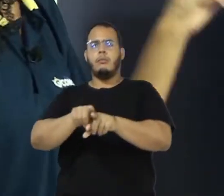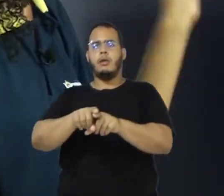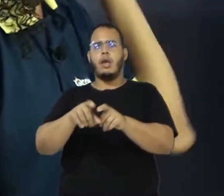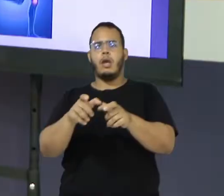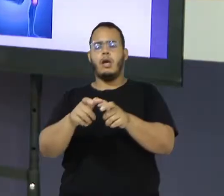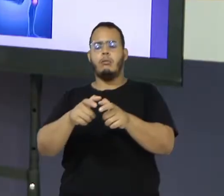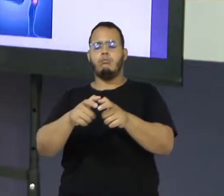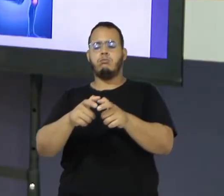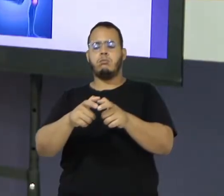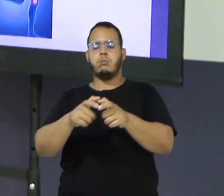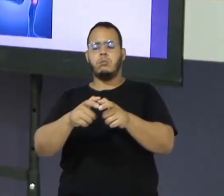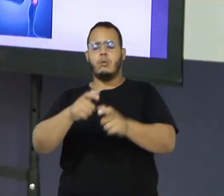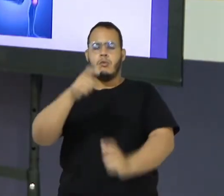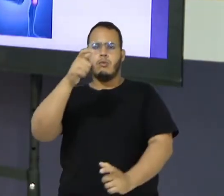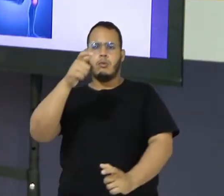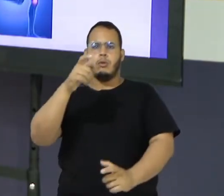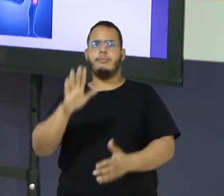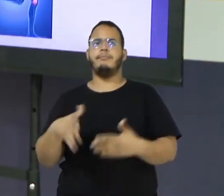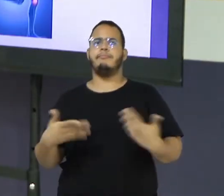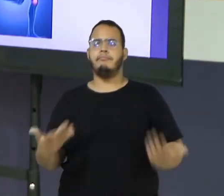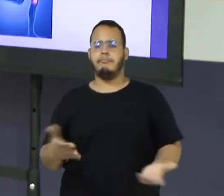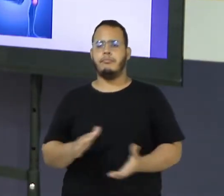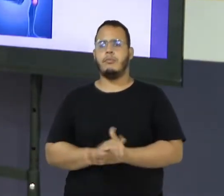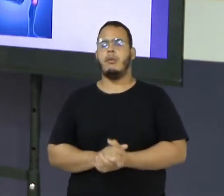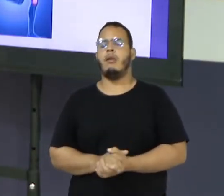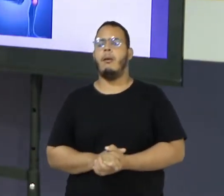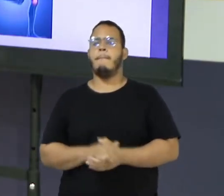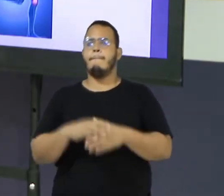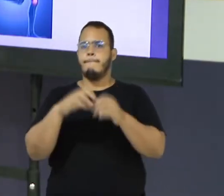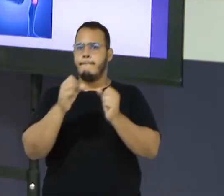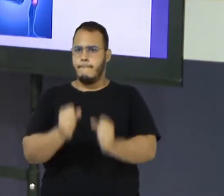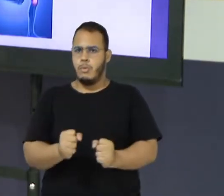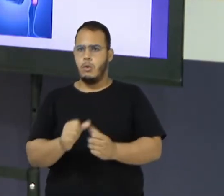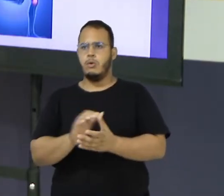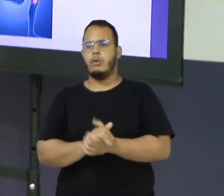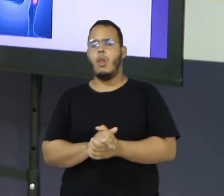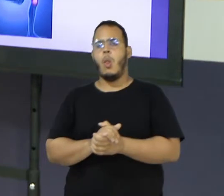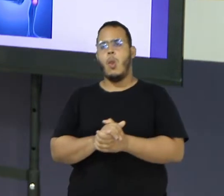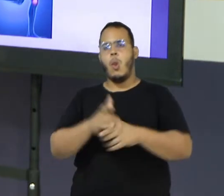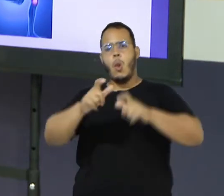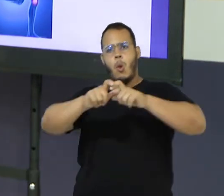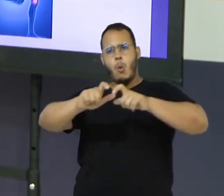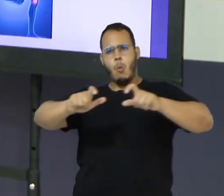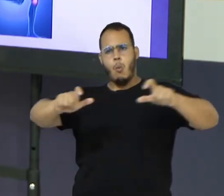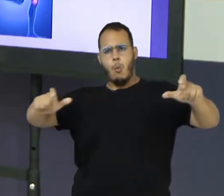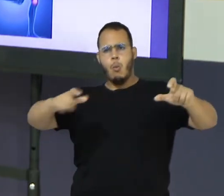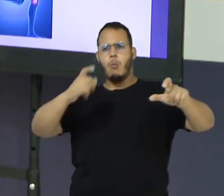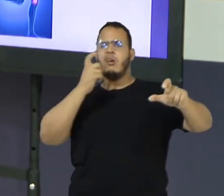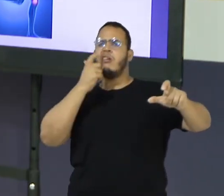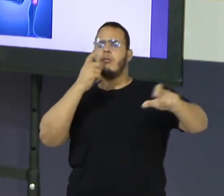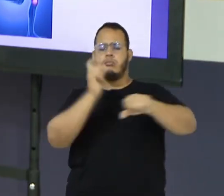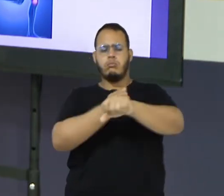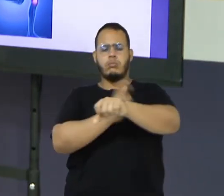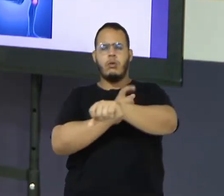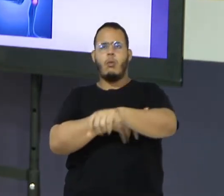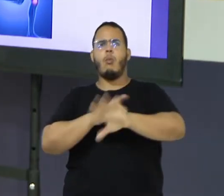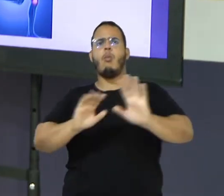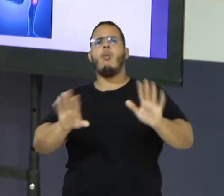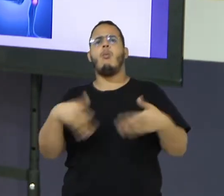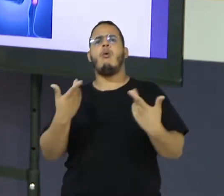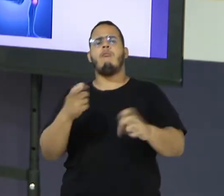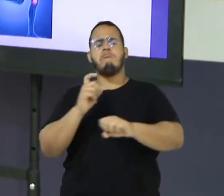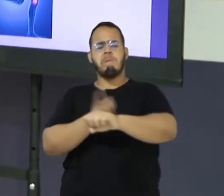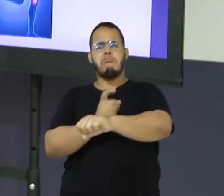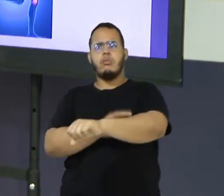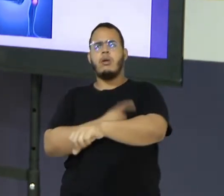também pelo comprimento. Os ossos, eles são chamados de longos, certo? Quais são os ossos